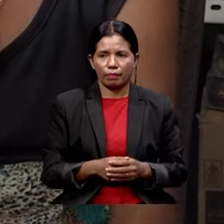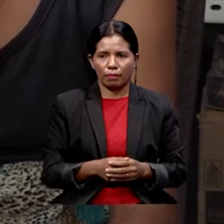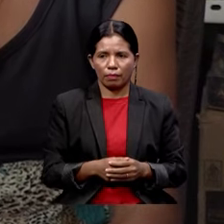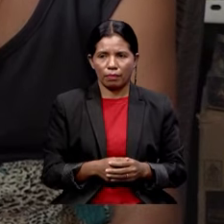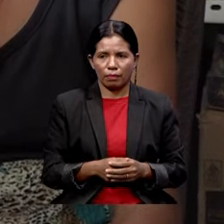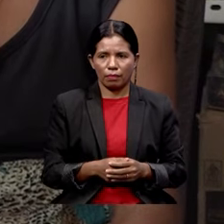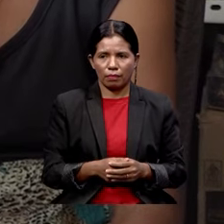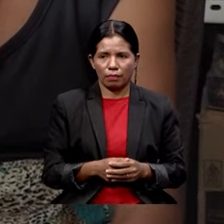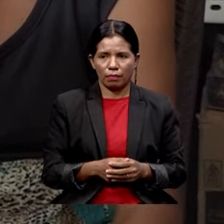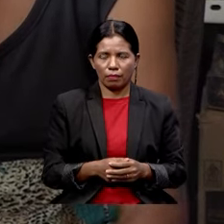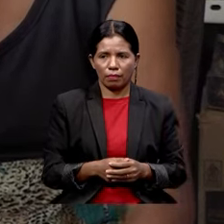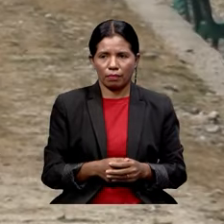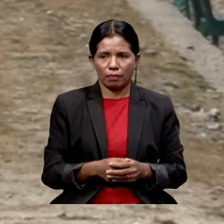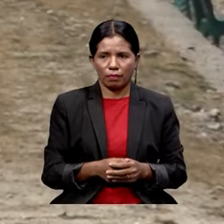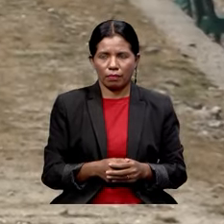ne fatenira.